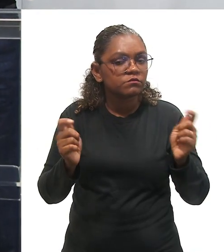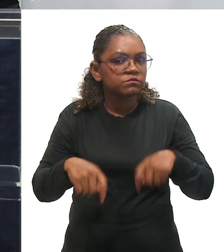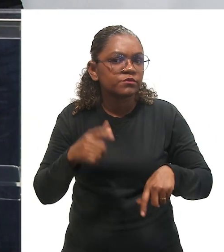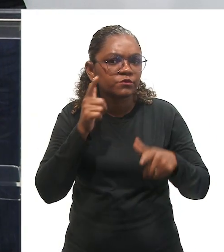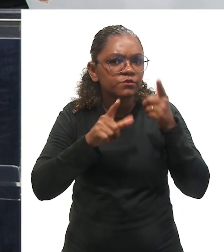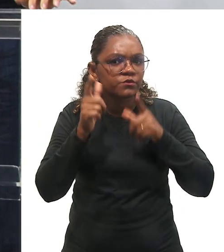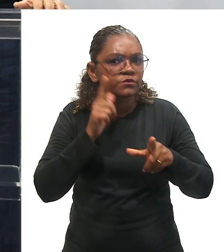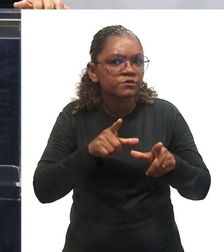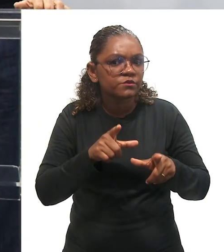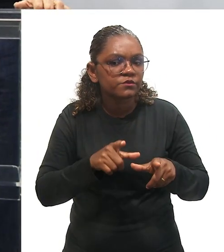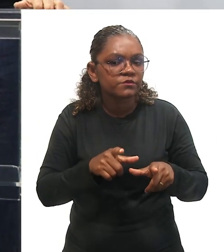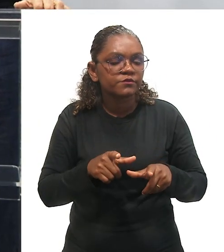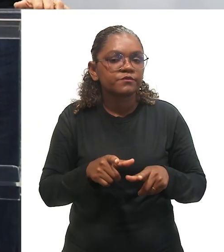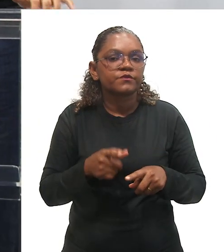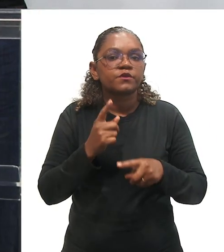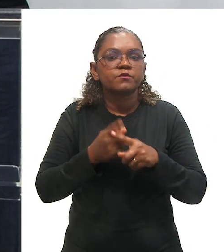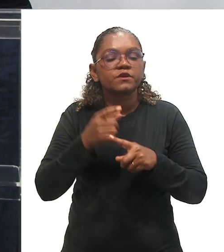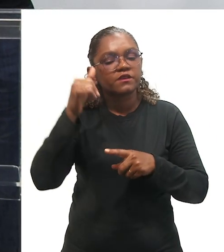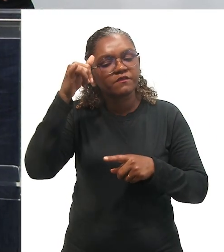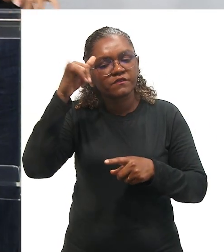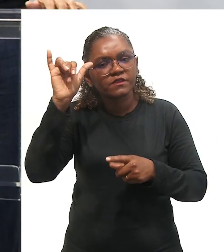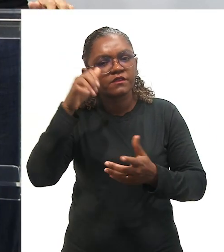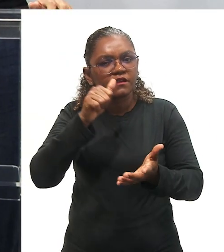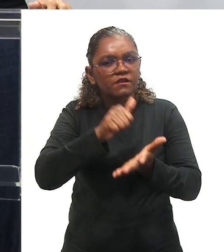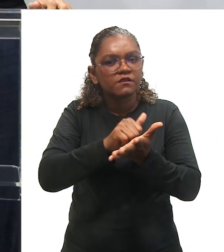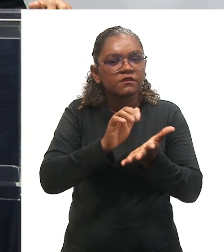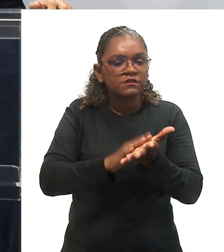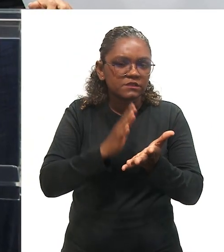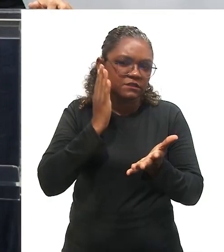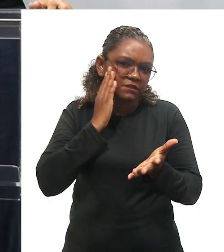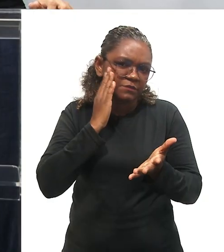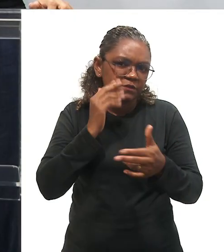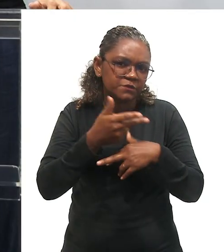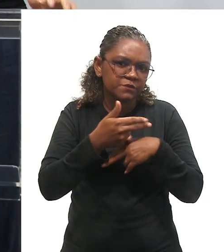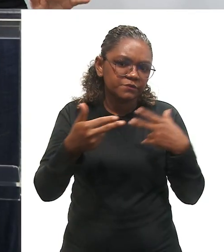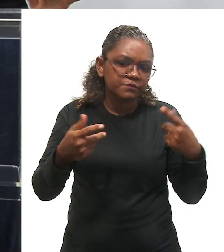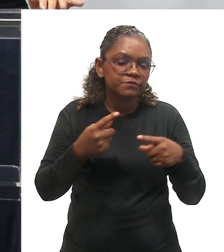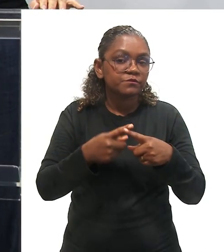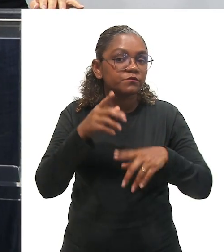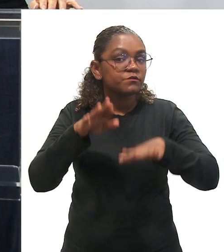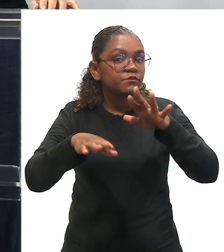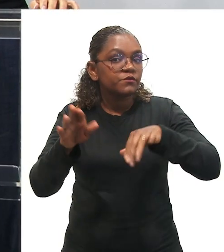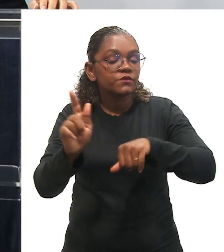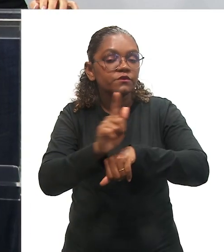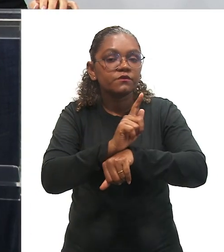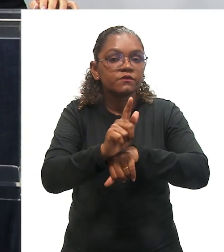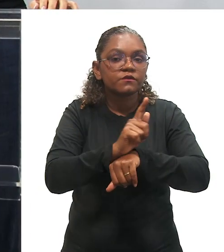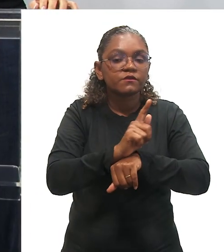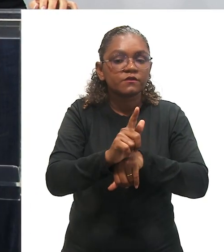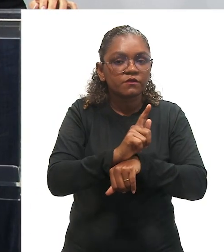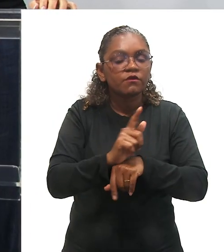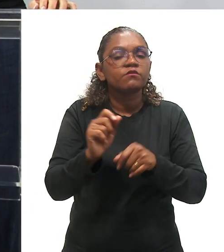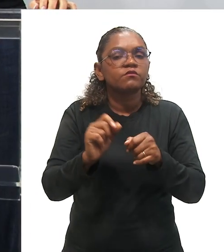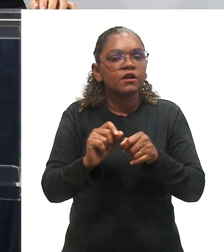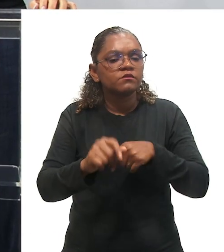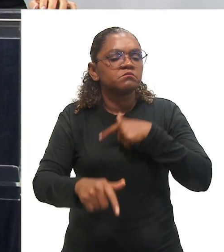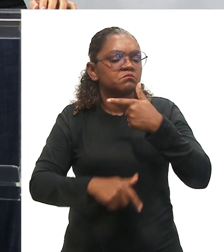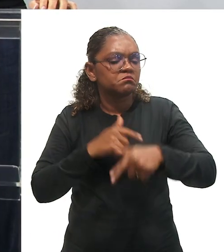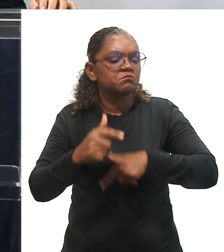externo, estão sendo cumpridos, para que evite-se penalização. Porque muitas vezes o gestor ele